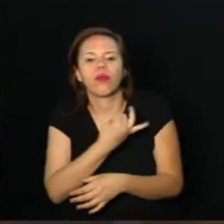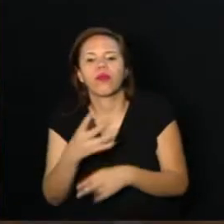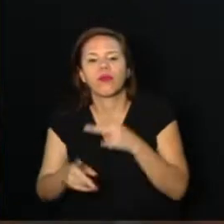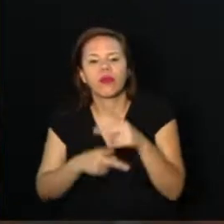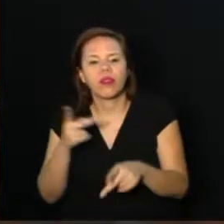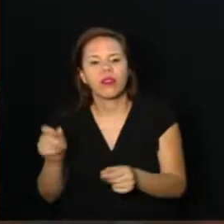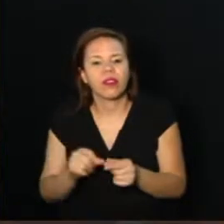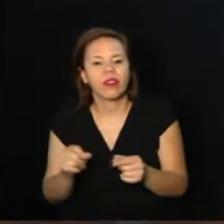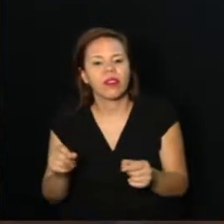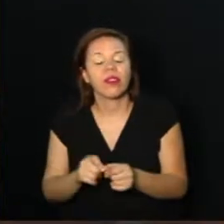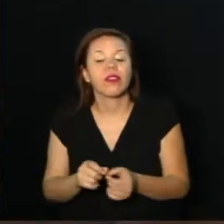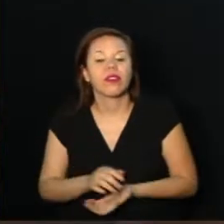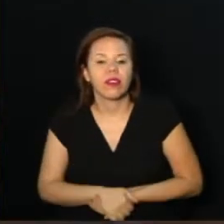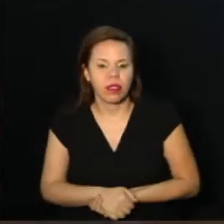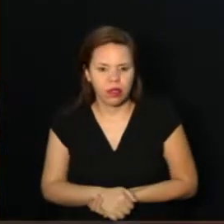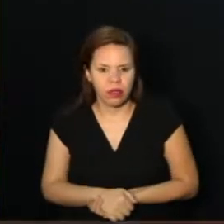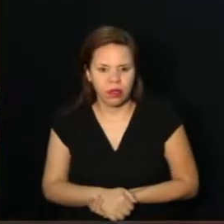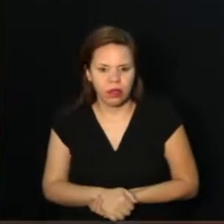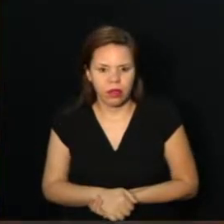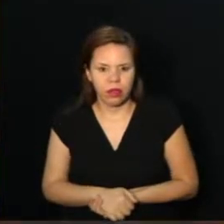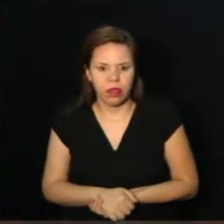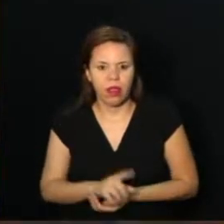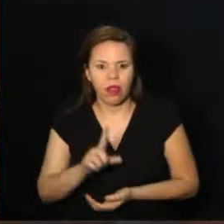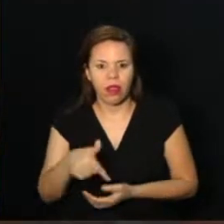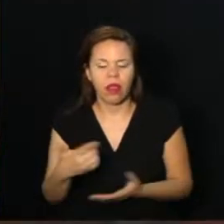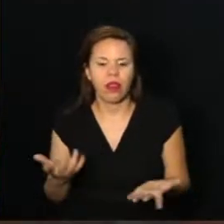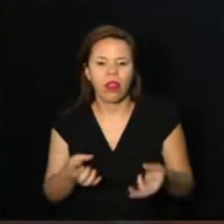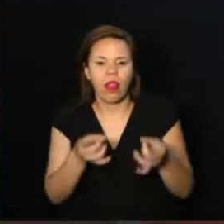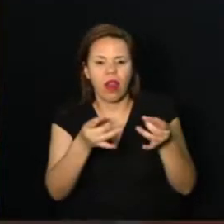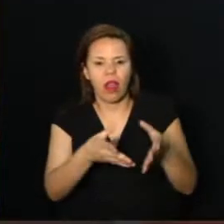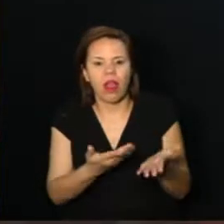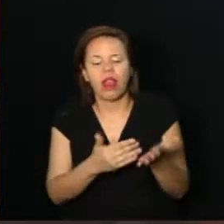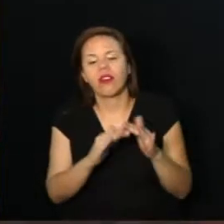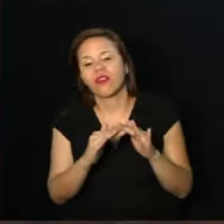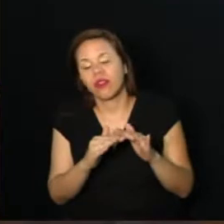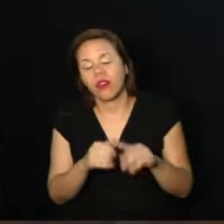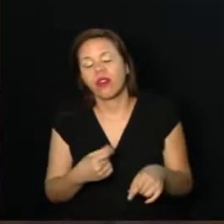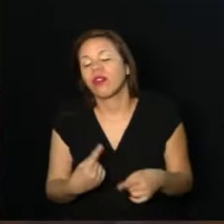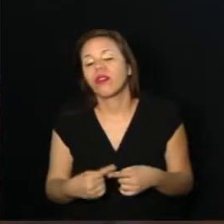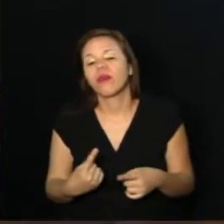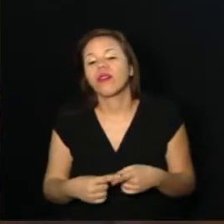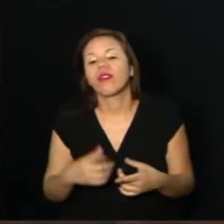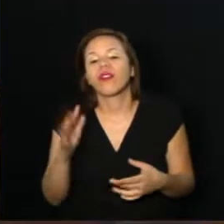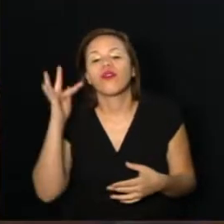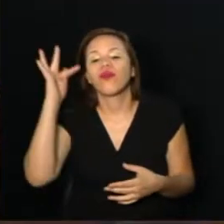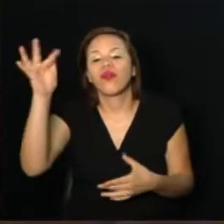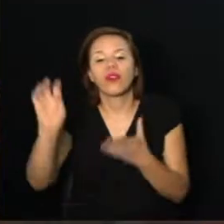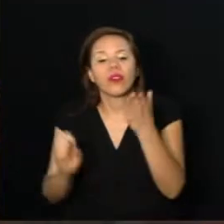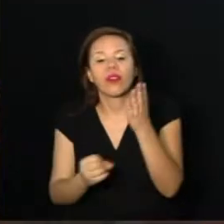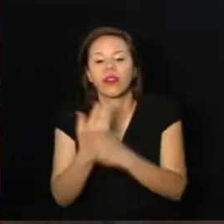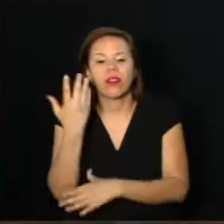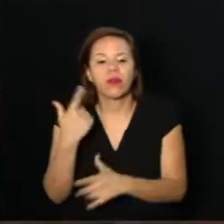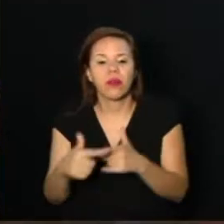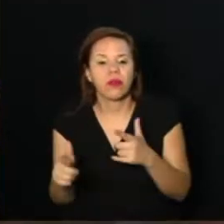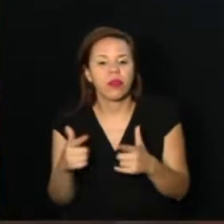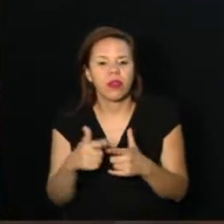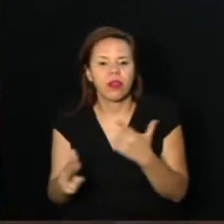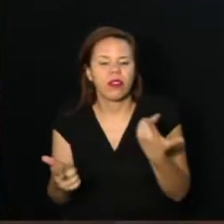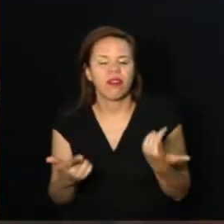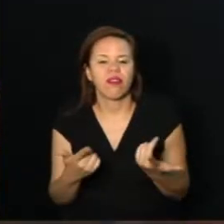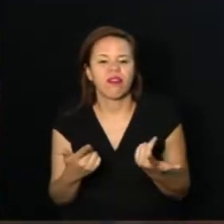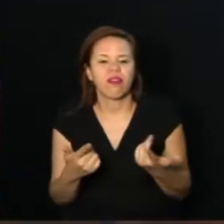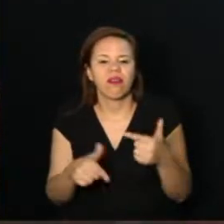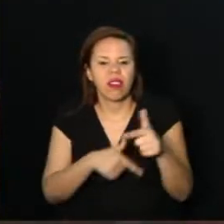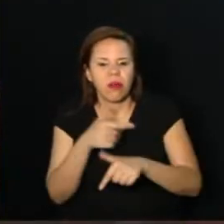que fazem parte do contingente que se evadem da escola e que no futuro certamente vão ter subempregos,